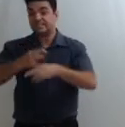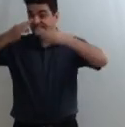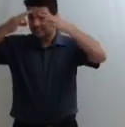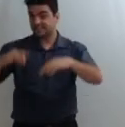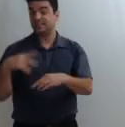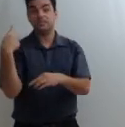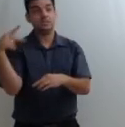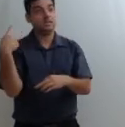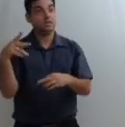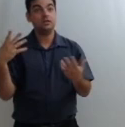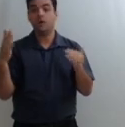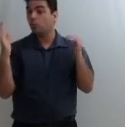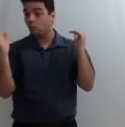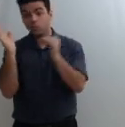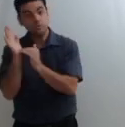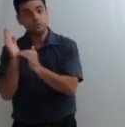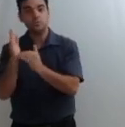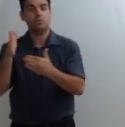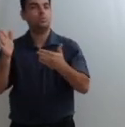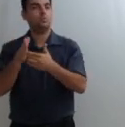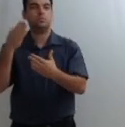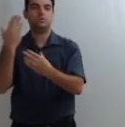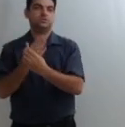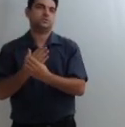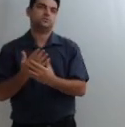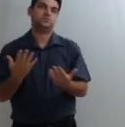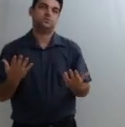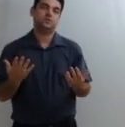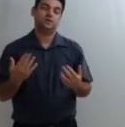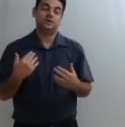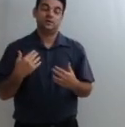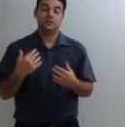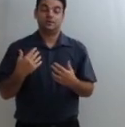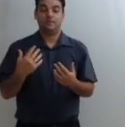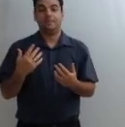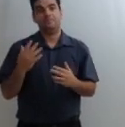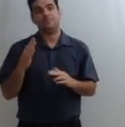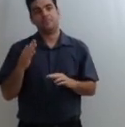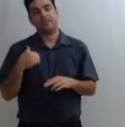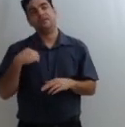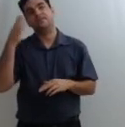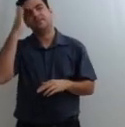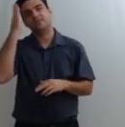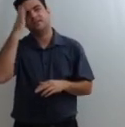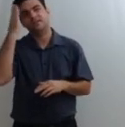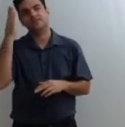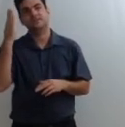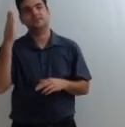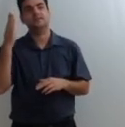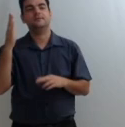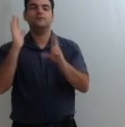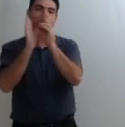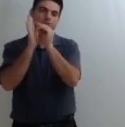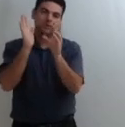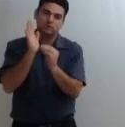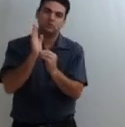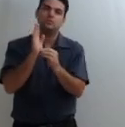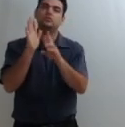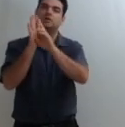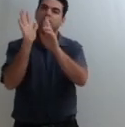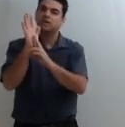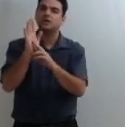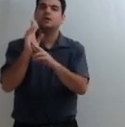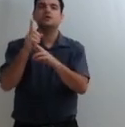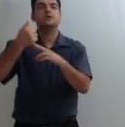como último ato do processo. Eu creio, quer dizer, não só pelo próprio conteúdo normativo, mas pelo que foi